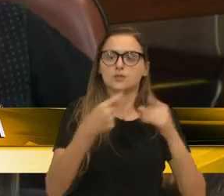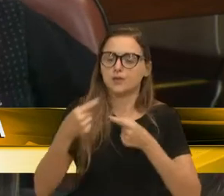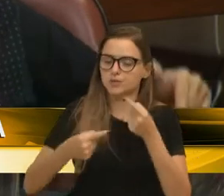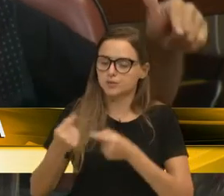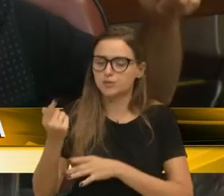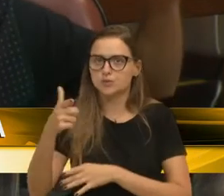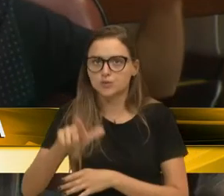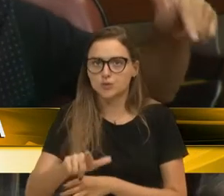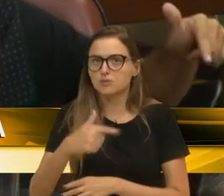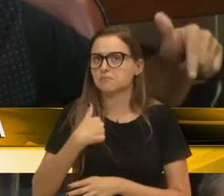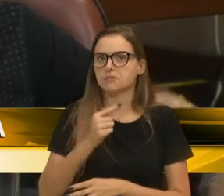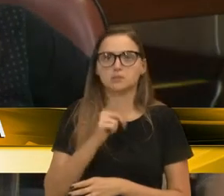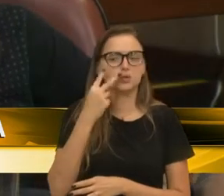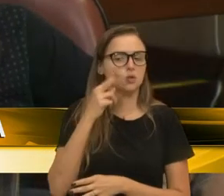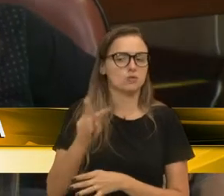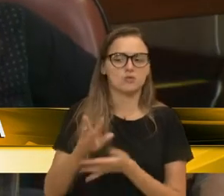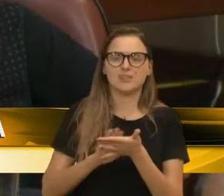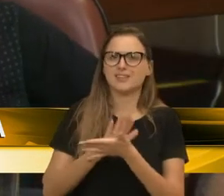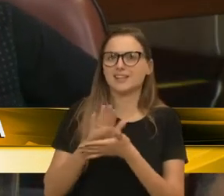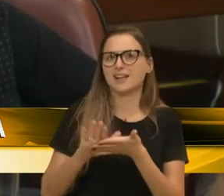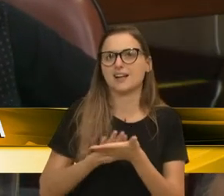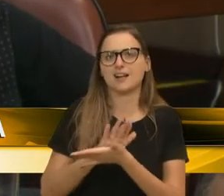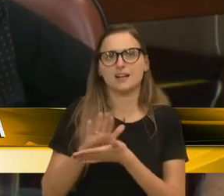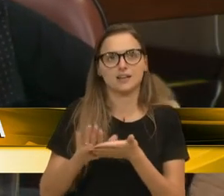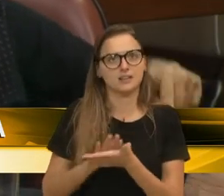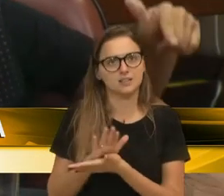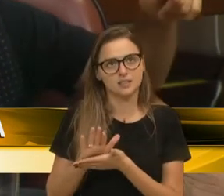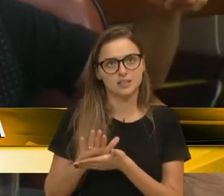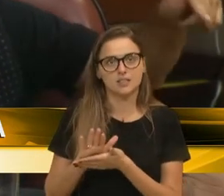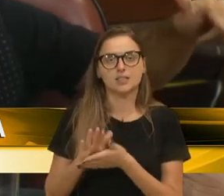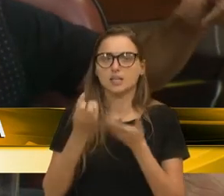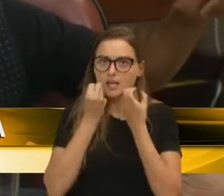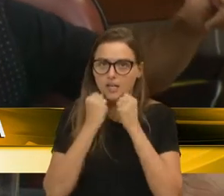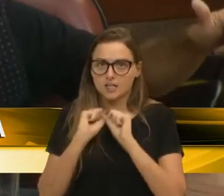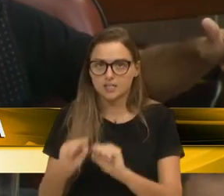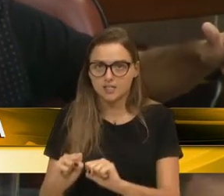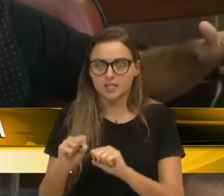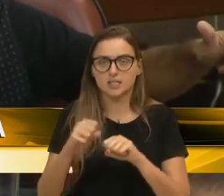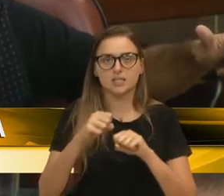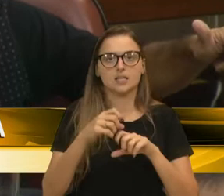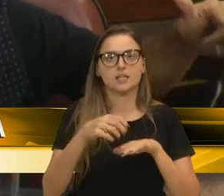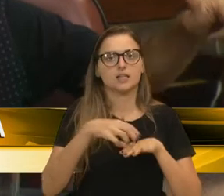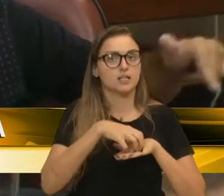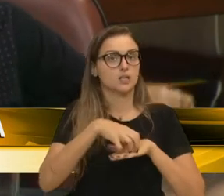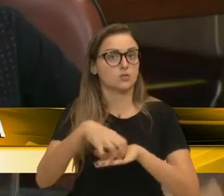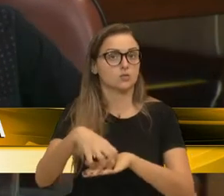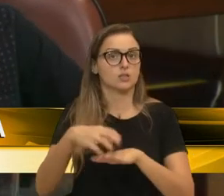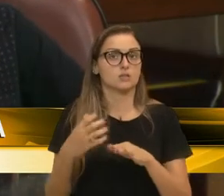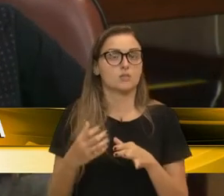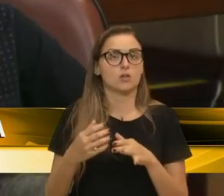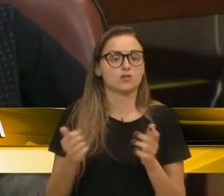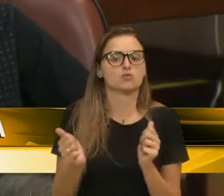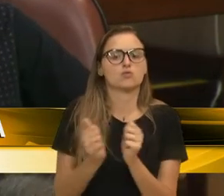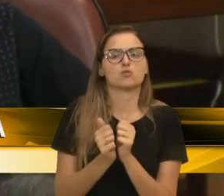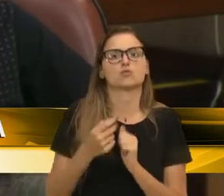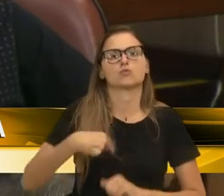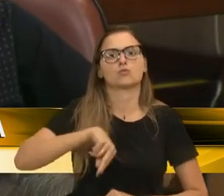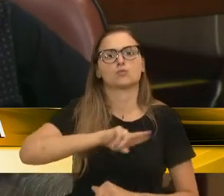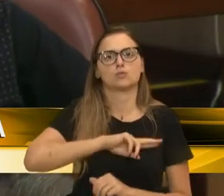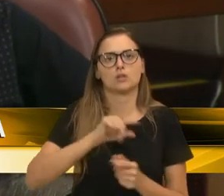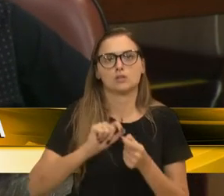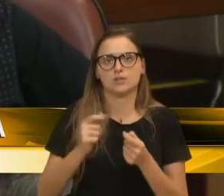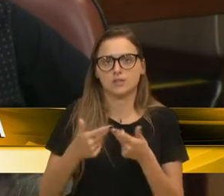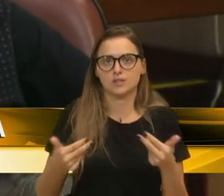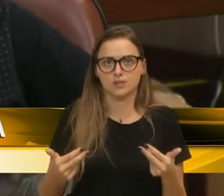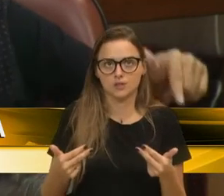novamente. E eu não vi em nenhum momento, vereador Ricardo Dani Luz, a Secretaria dos Transportes sentar conosco aqui na Câmara. Bem